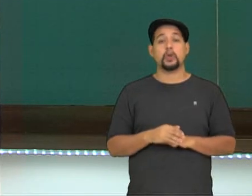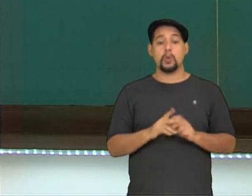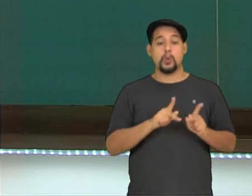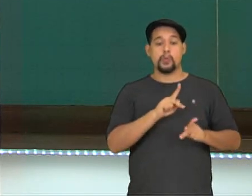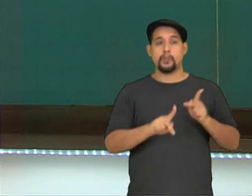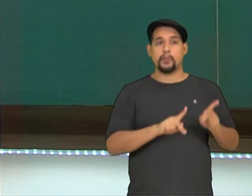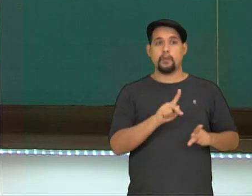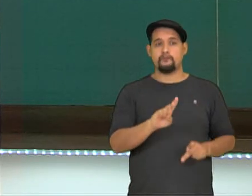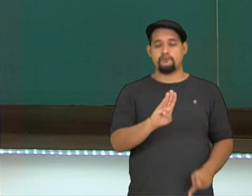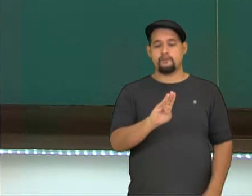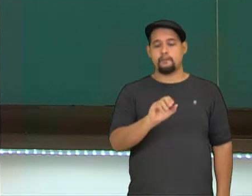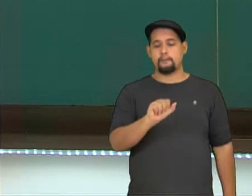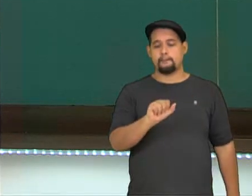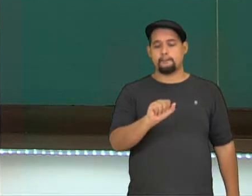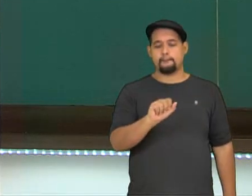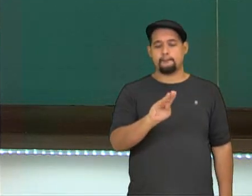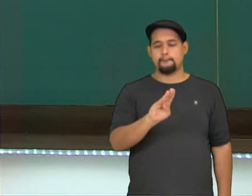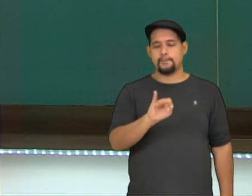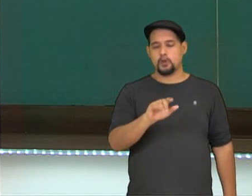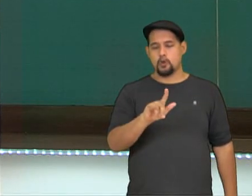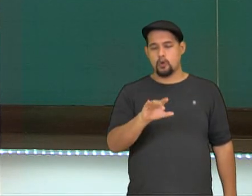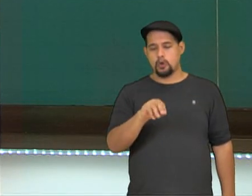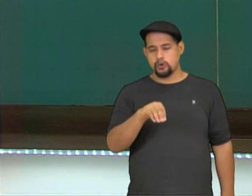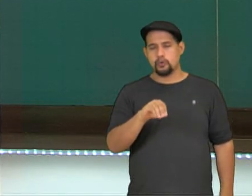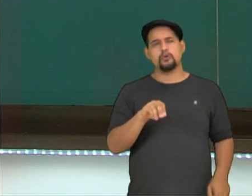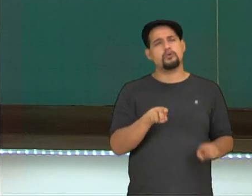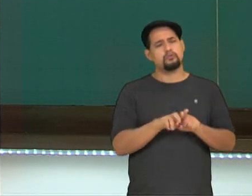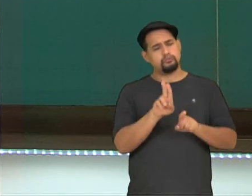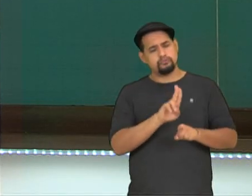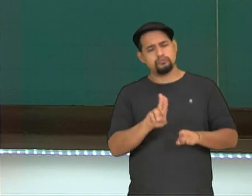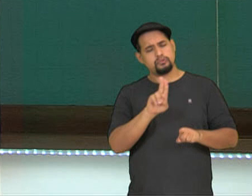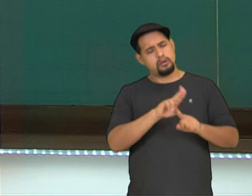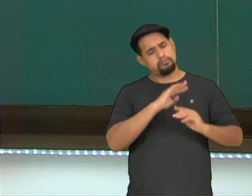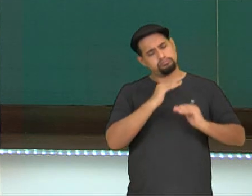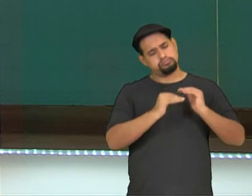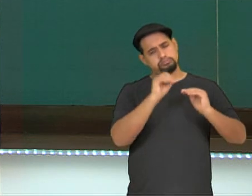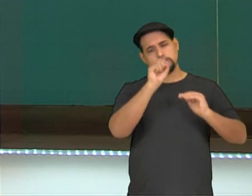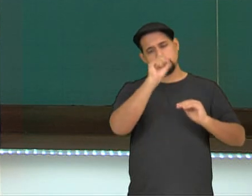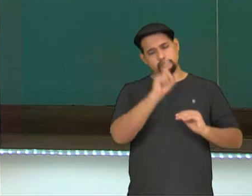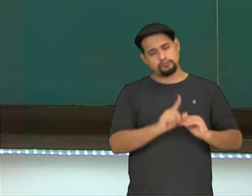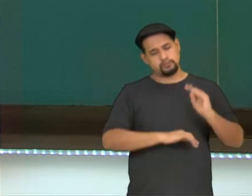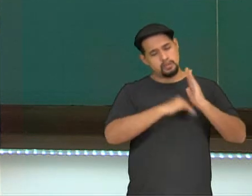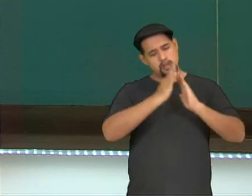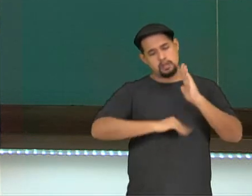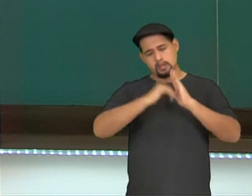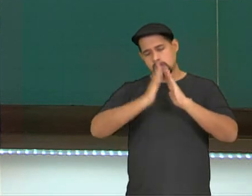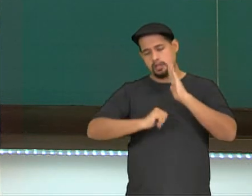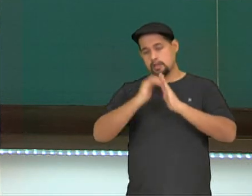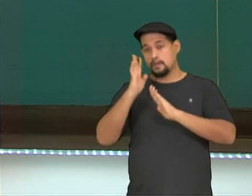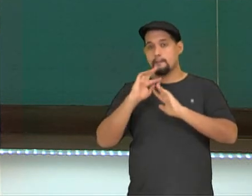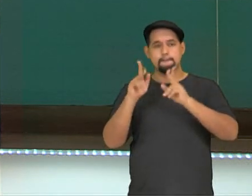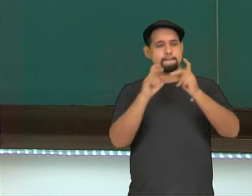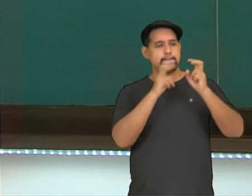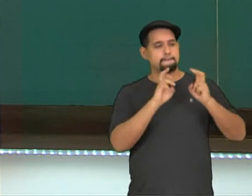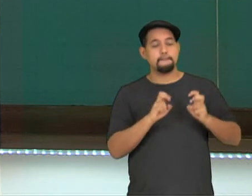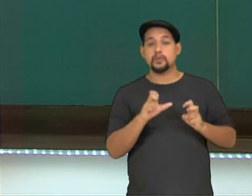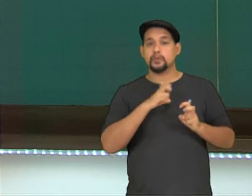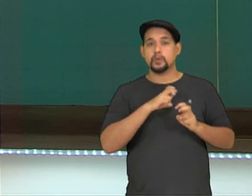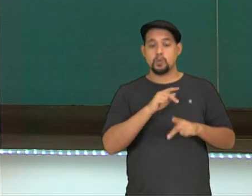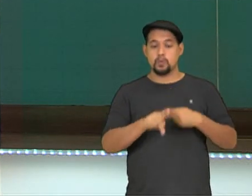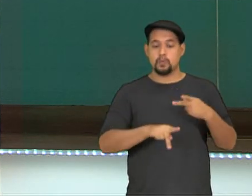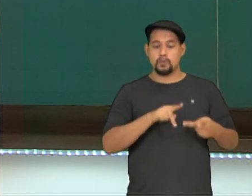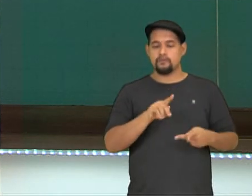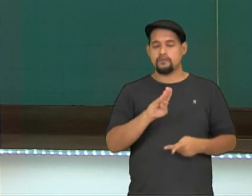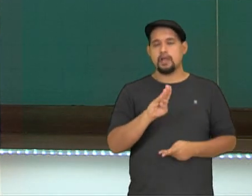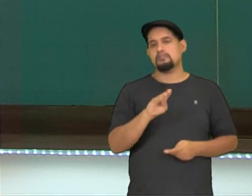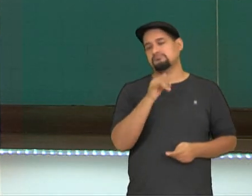povo que adotaram exatamente essa herança egípcia para a cultura deles e começaram a adotar azul em toda a sua arquitetura. Então, vocês vão ver, o Babilônia é atual